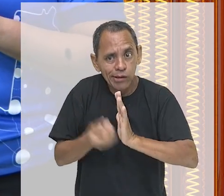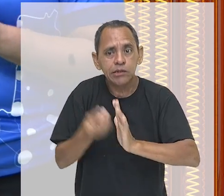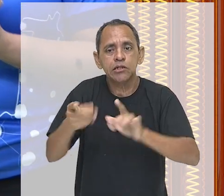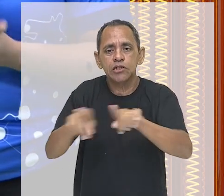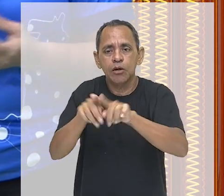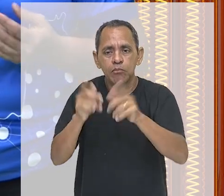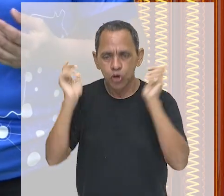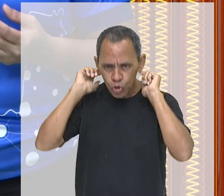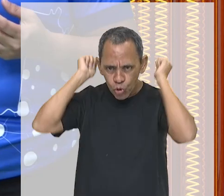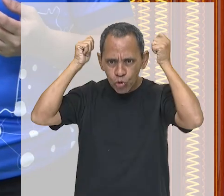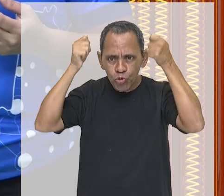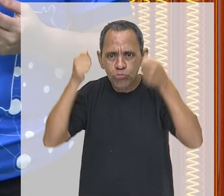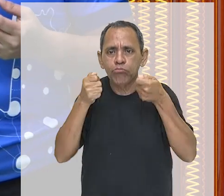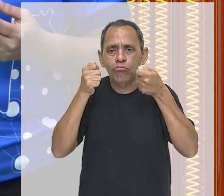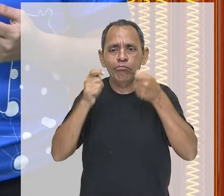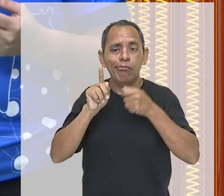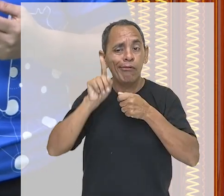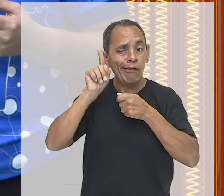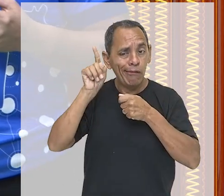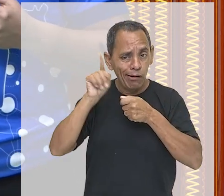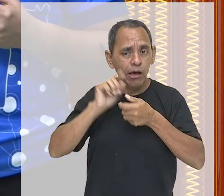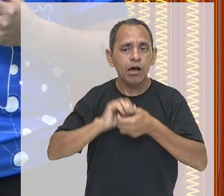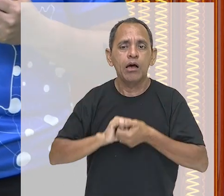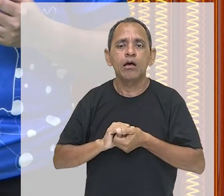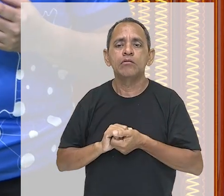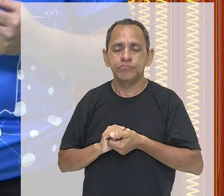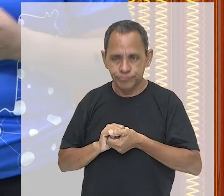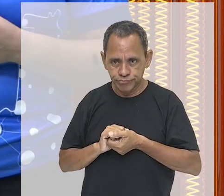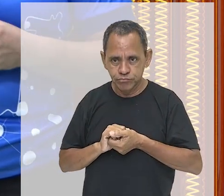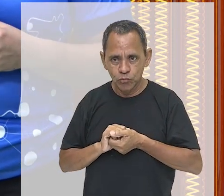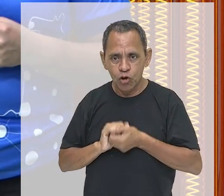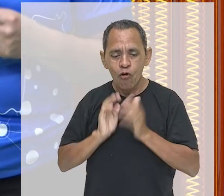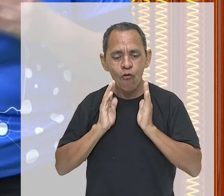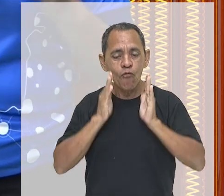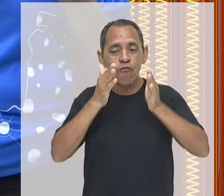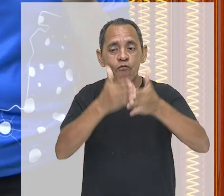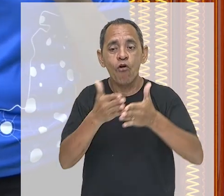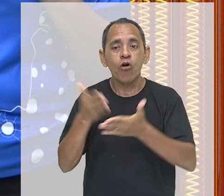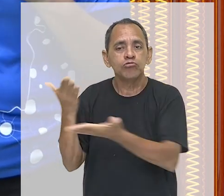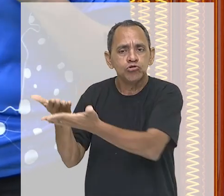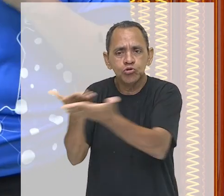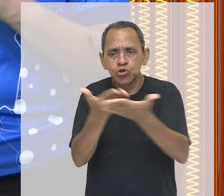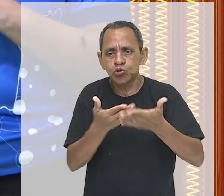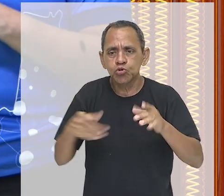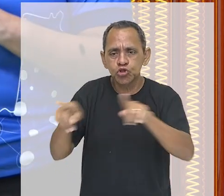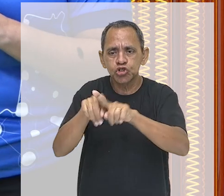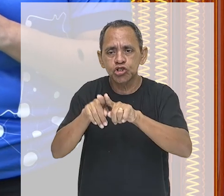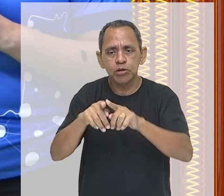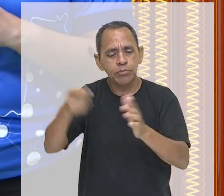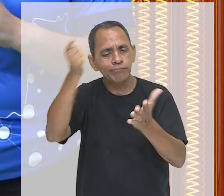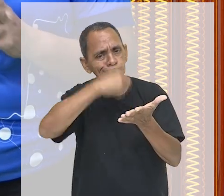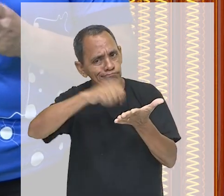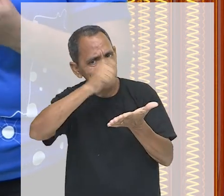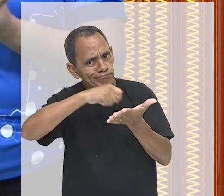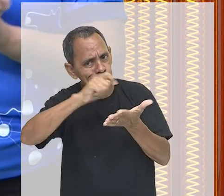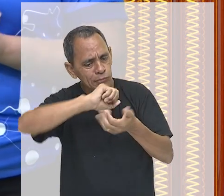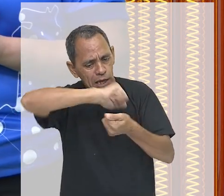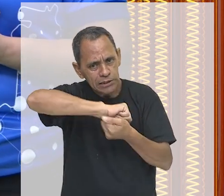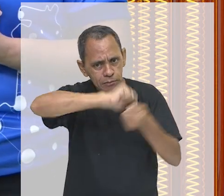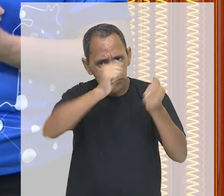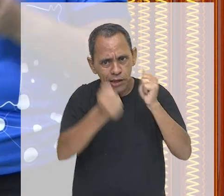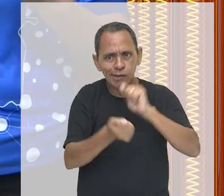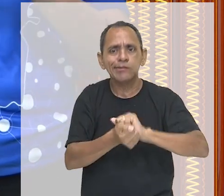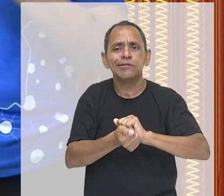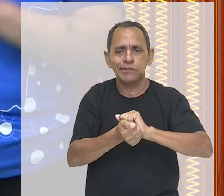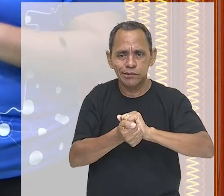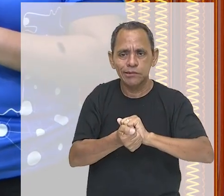né? Dedicados ali para o estudo, tá? E também a transcrição aí de manuscritos e também